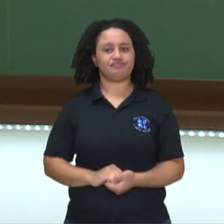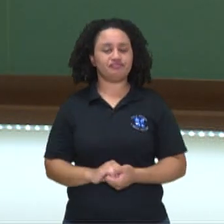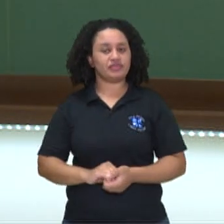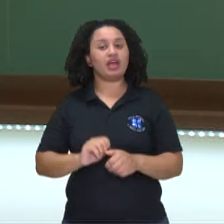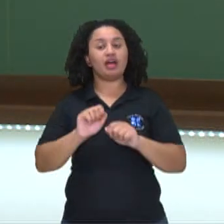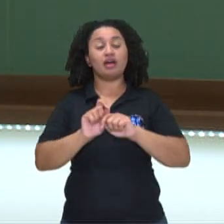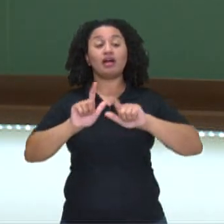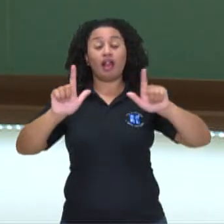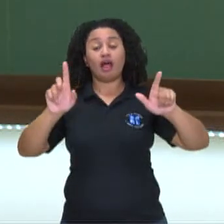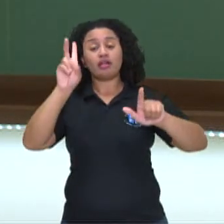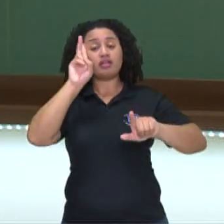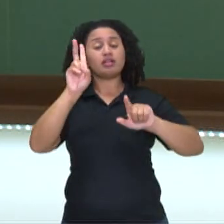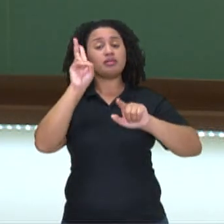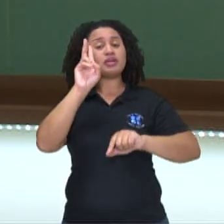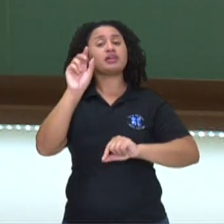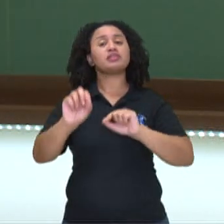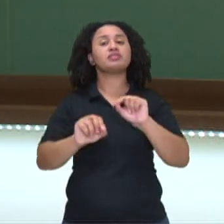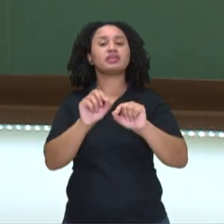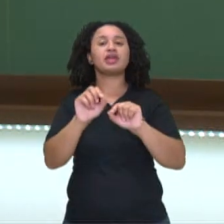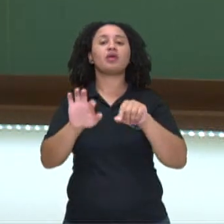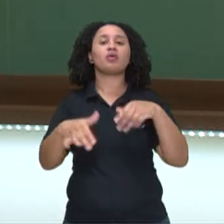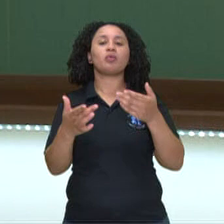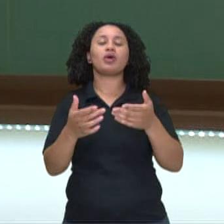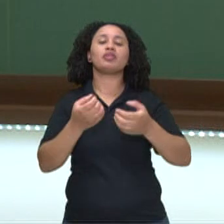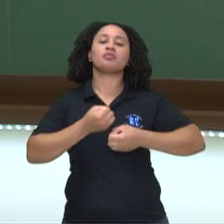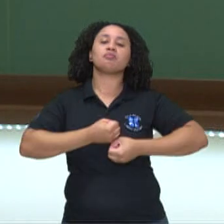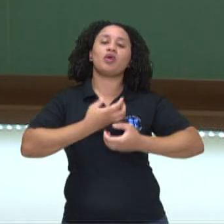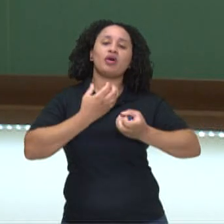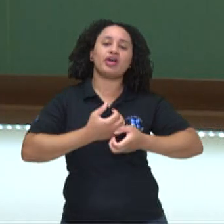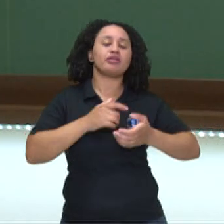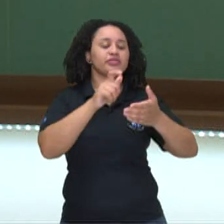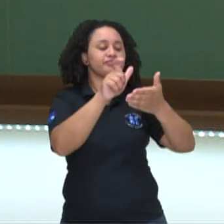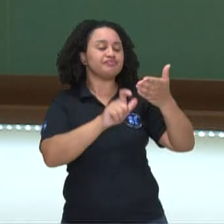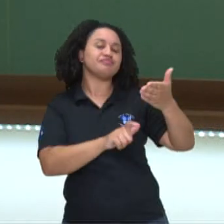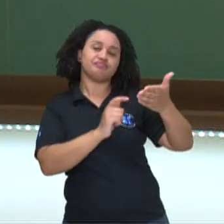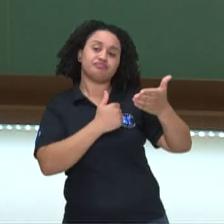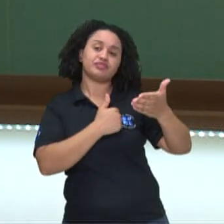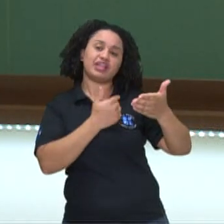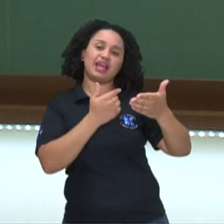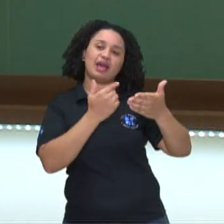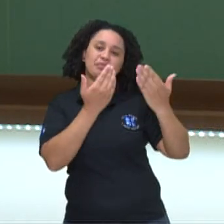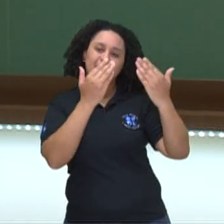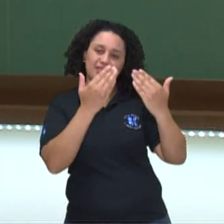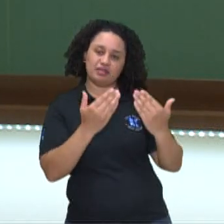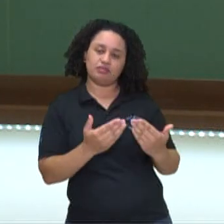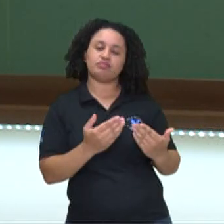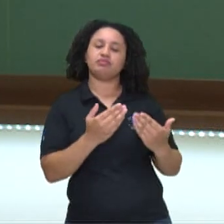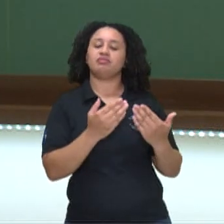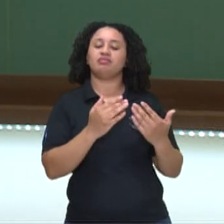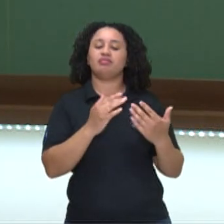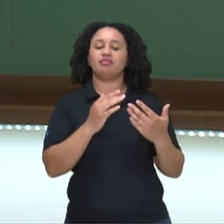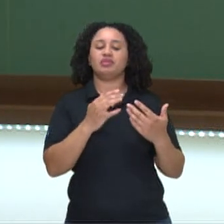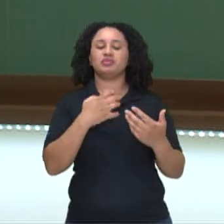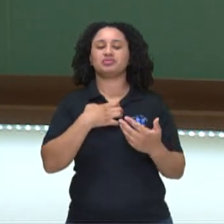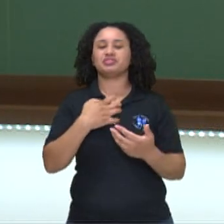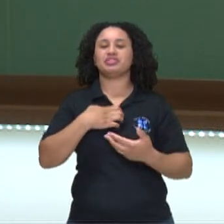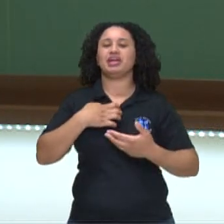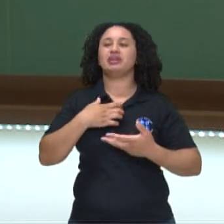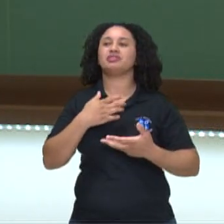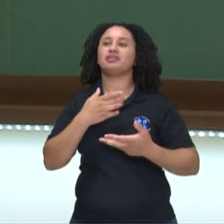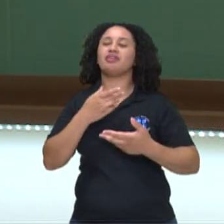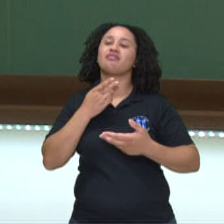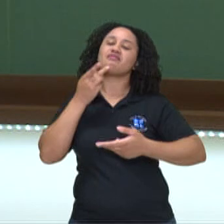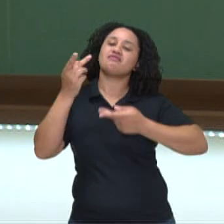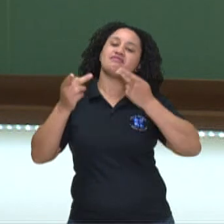lembrando aqui vocês que quando a gente faz uma interpretação de poema, ele perde um pouco a questão de sonoridade, né?